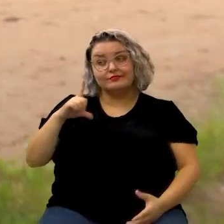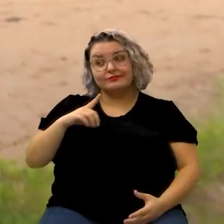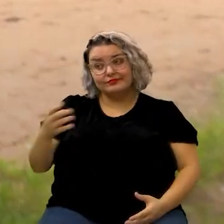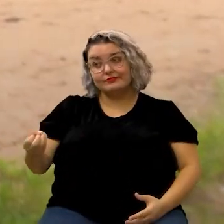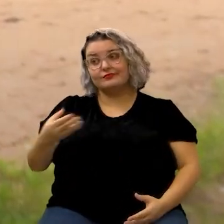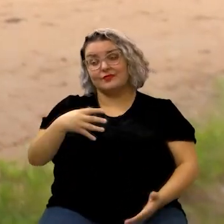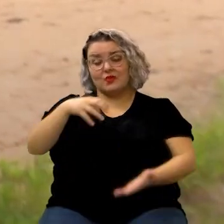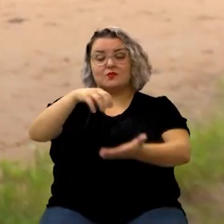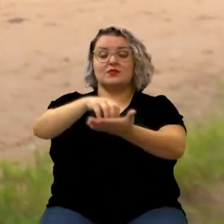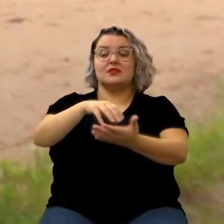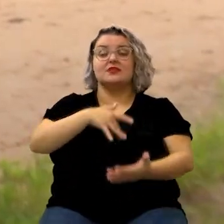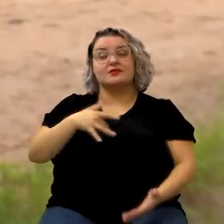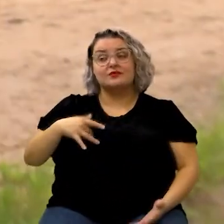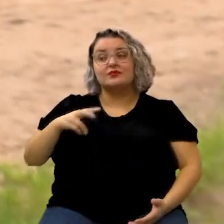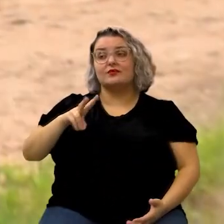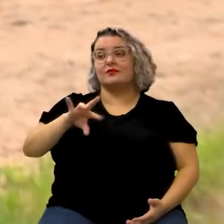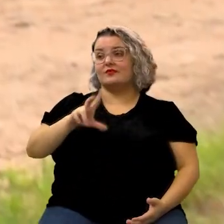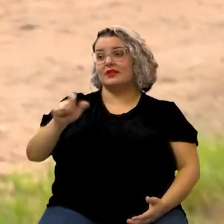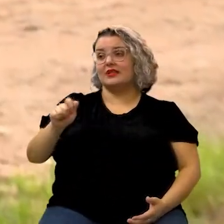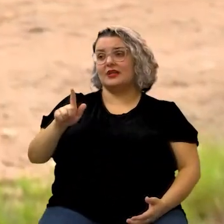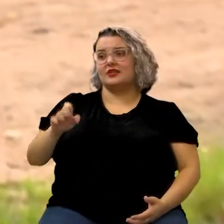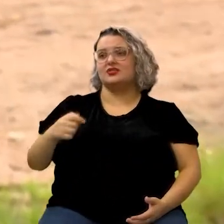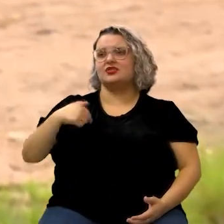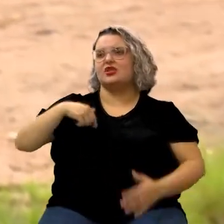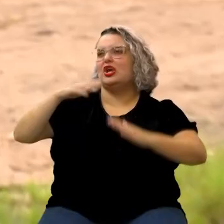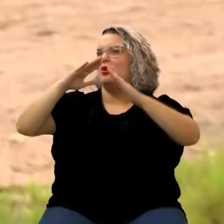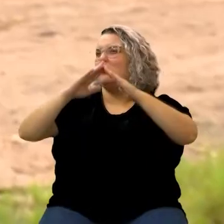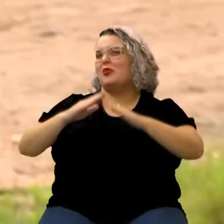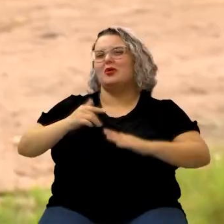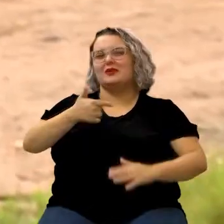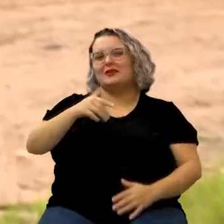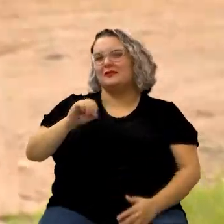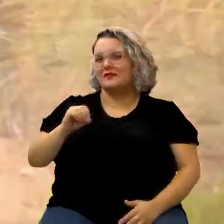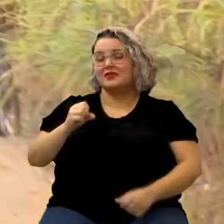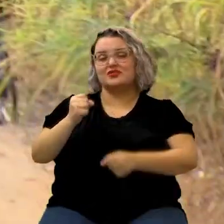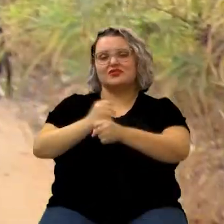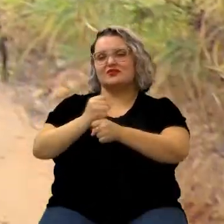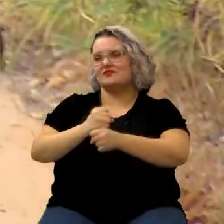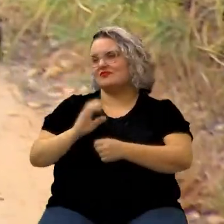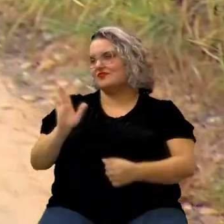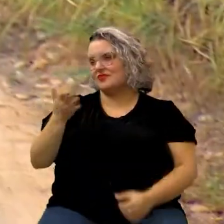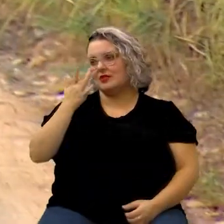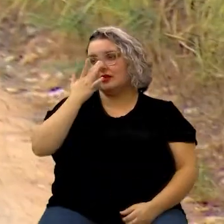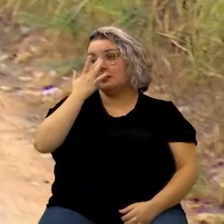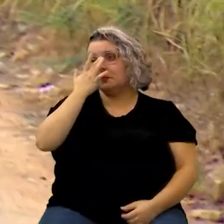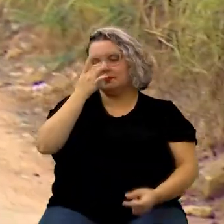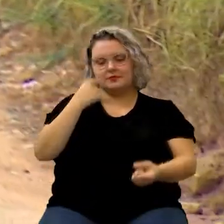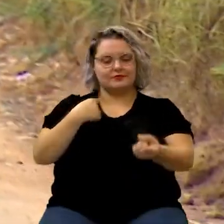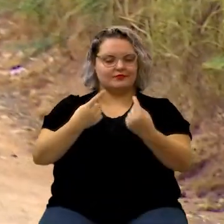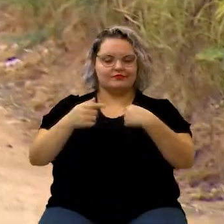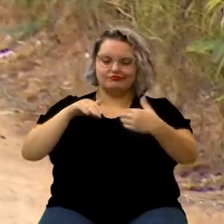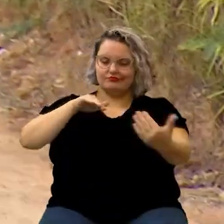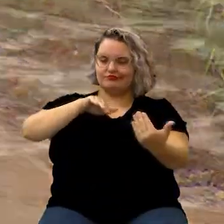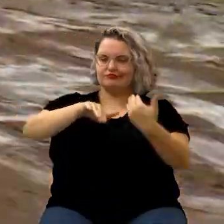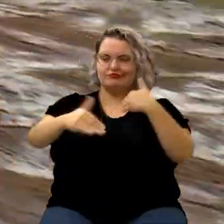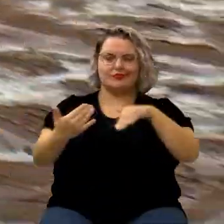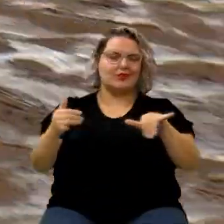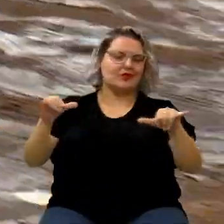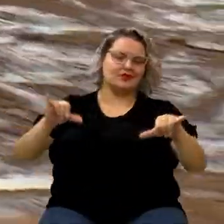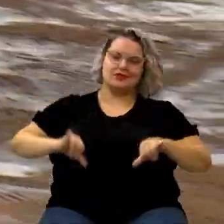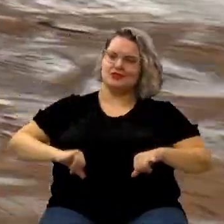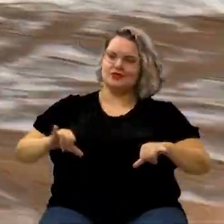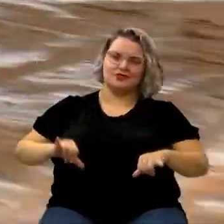de saúde do Village eu moro aqui há 20 anos já né E essa o trânsito aqui sempre foi sofrido